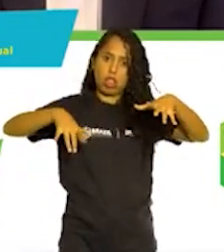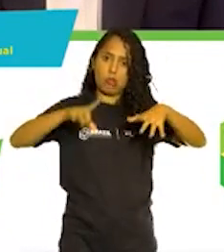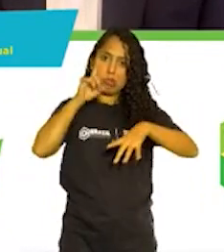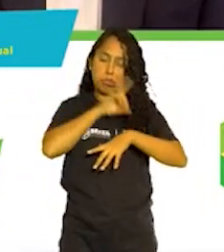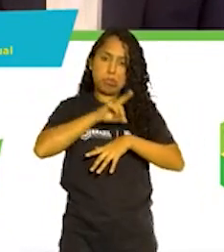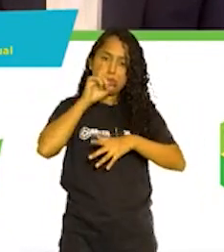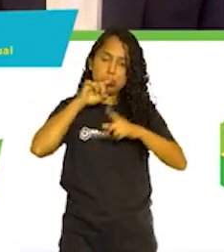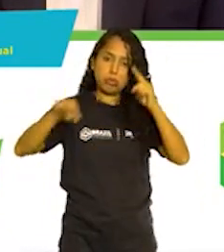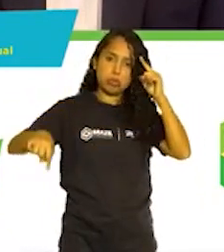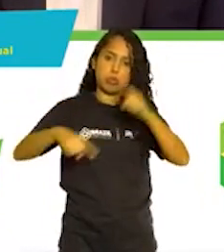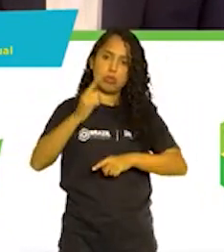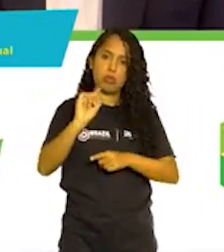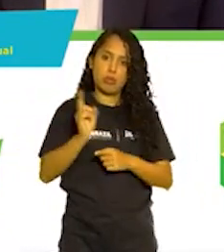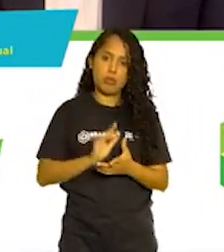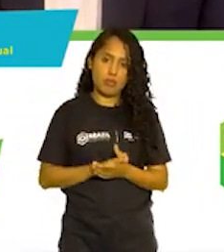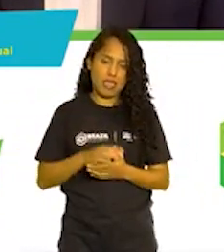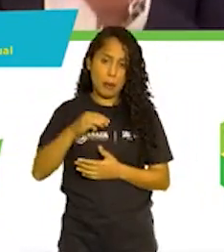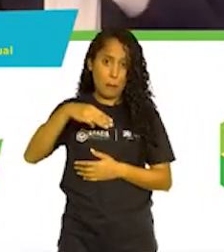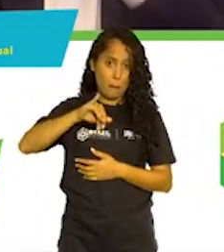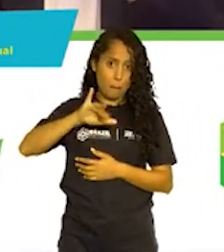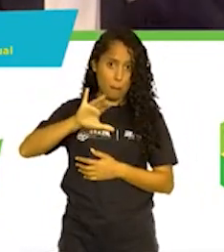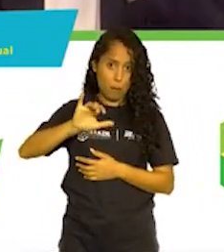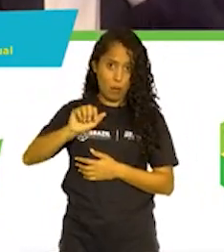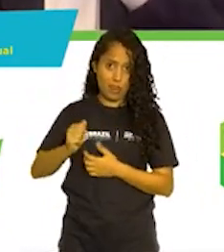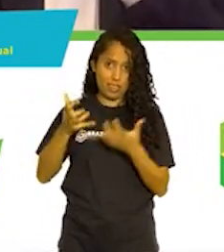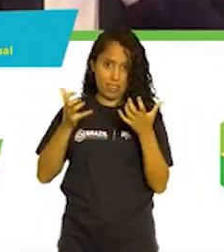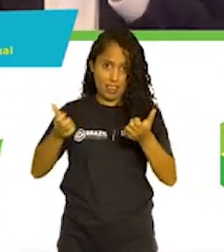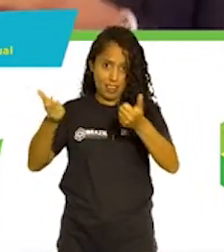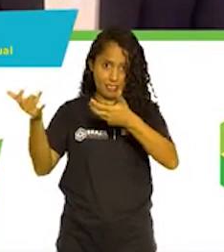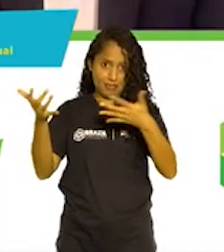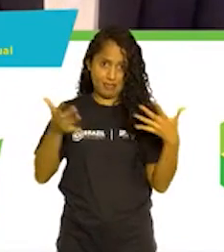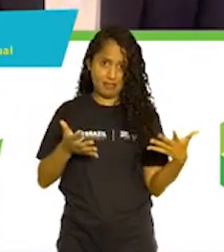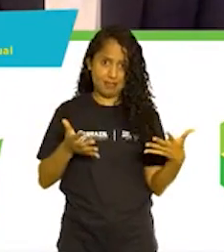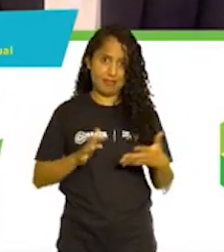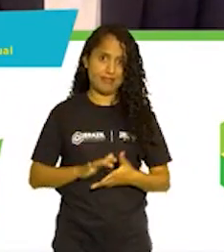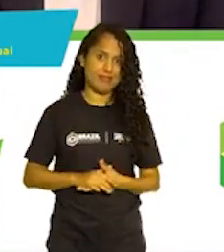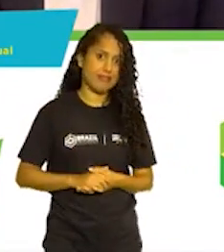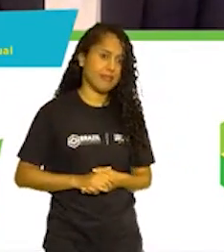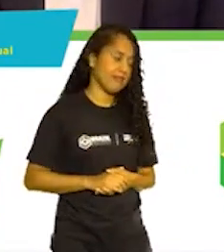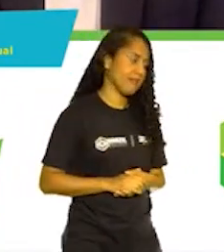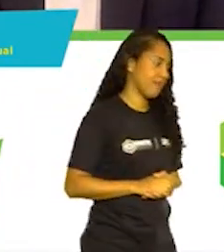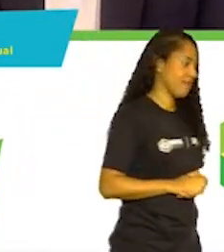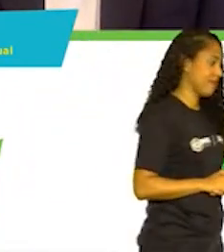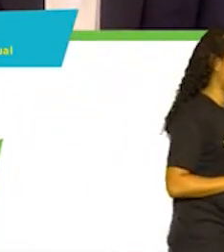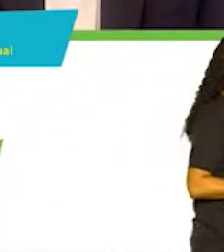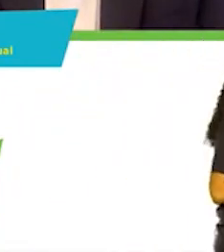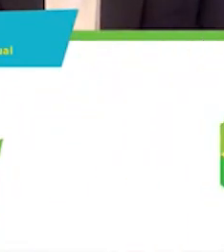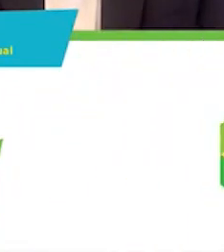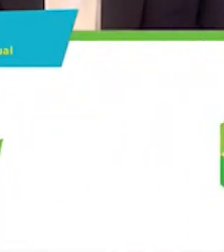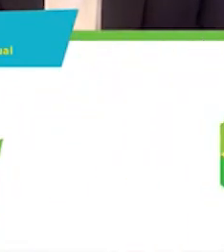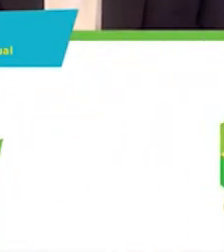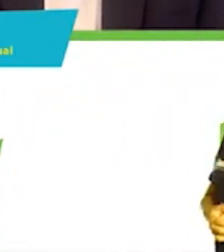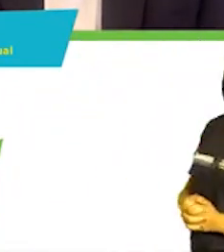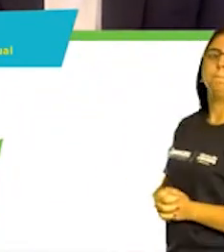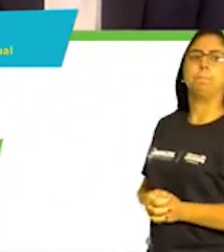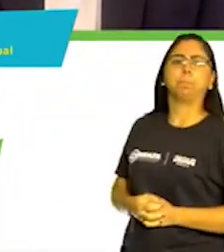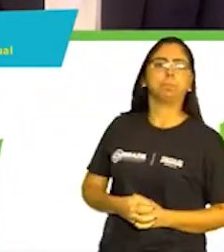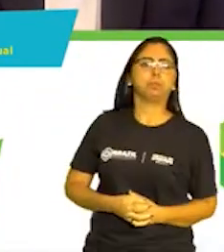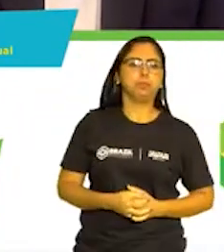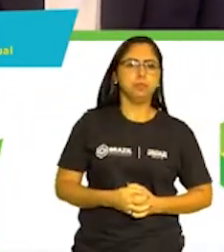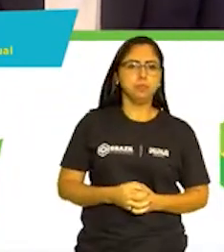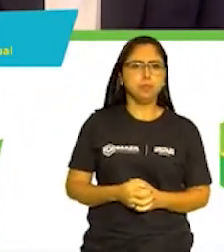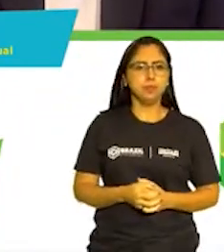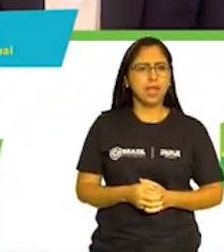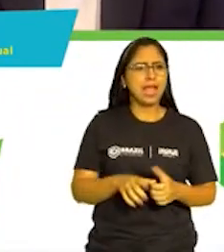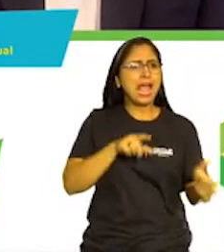um pitaco no meio aí para completar? Não pode, eu já acrescento a pergunta que eu ia te fazer, que é se a lei de responsabilidade social que você mencionou